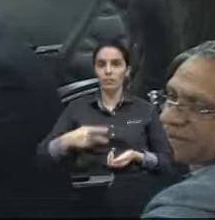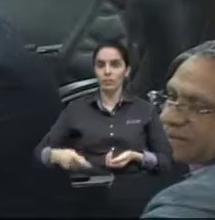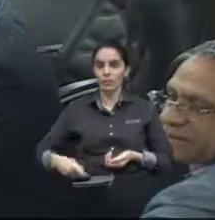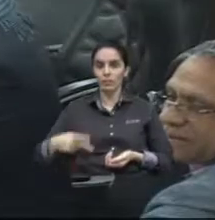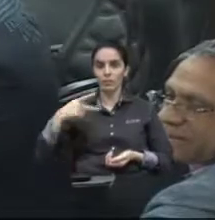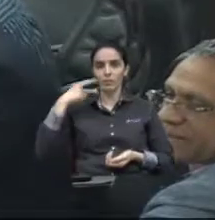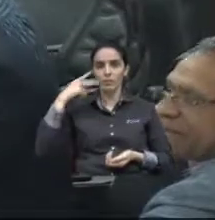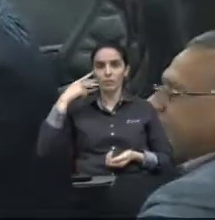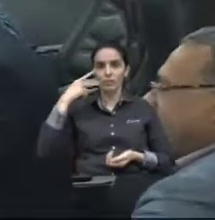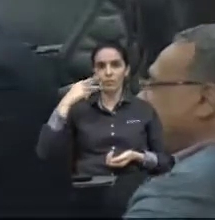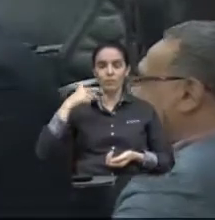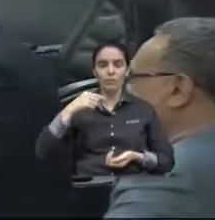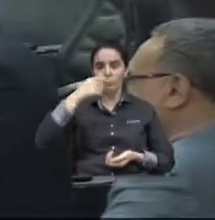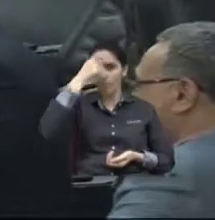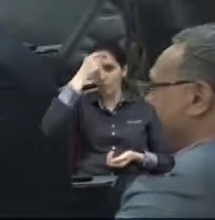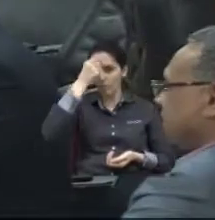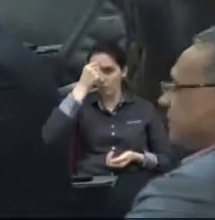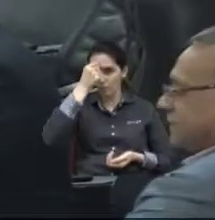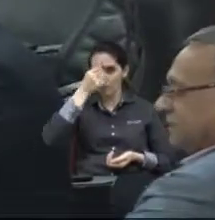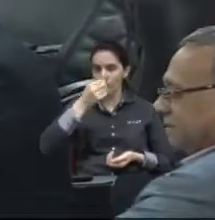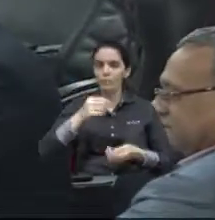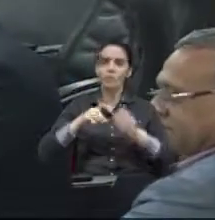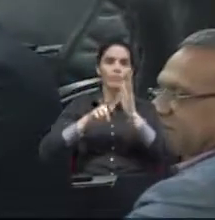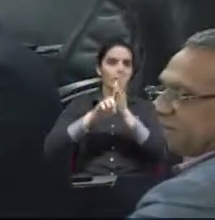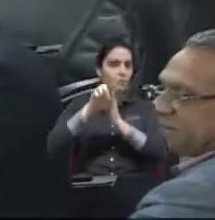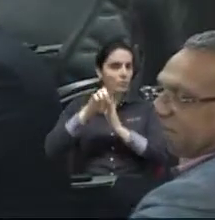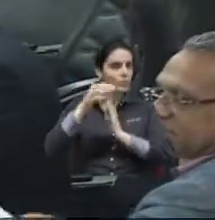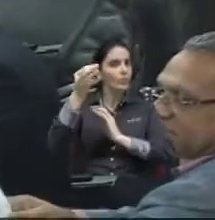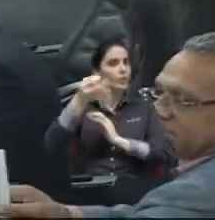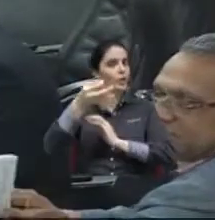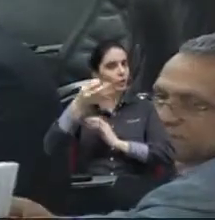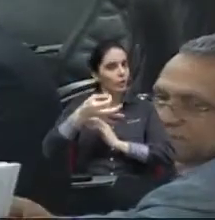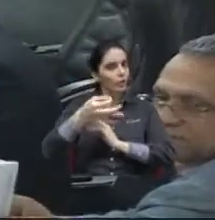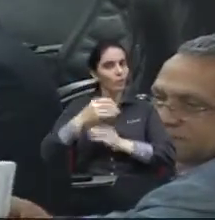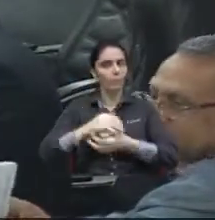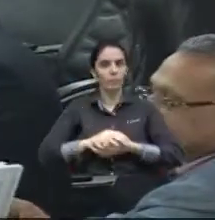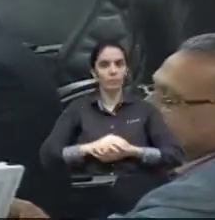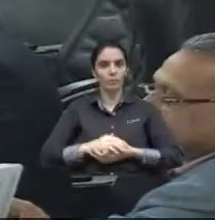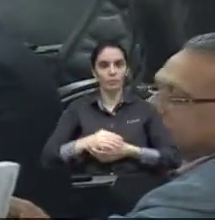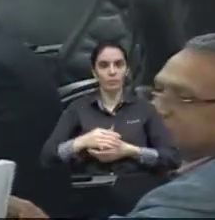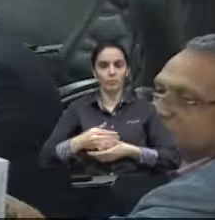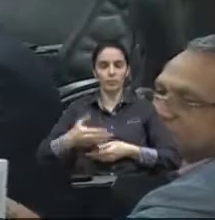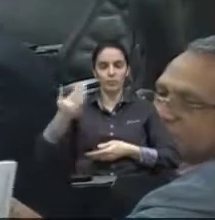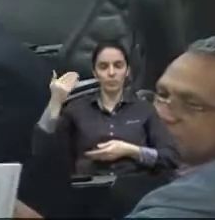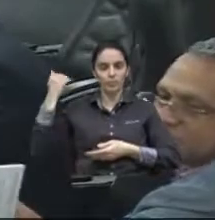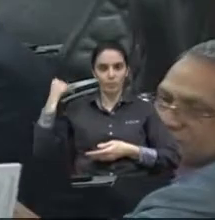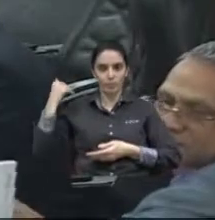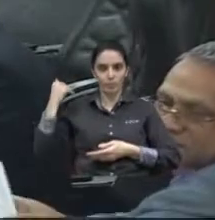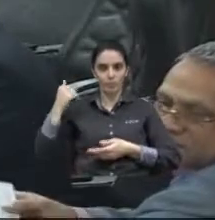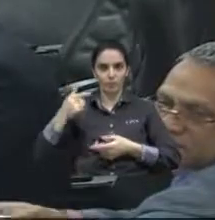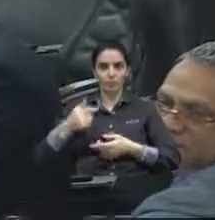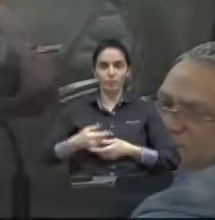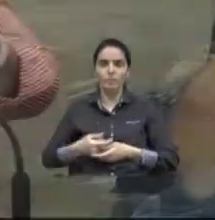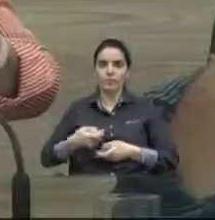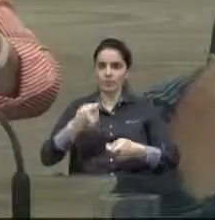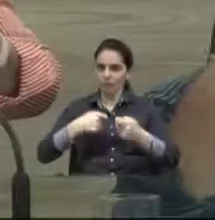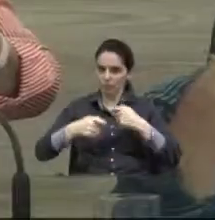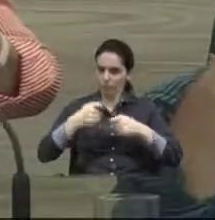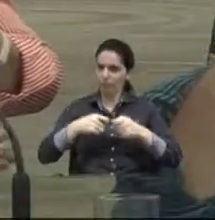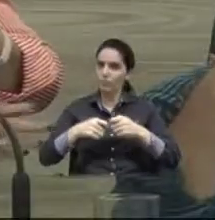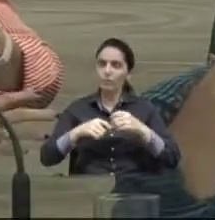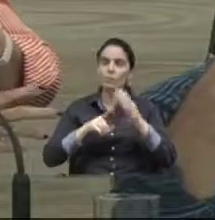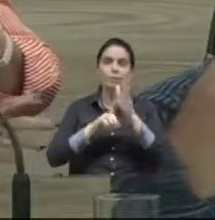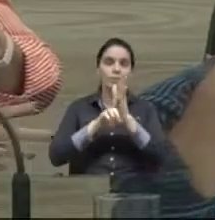Rafael Camargo, muito pertinente o seu requerimento. Na gestão passada, nós fizemos alguns